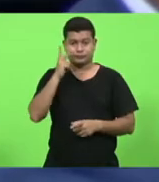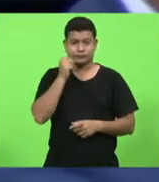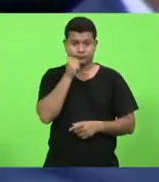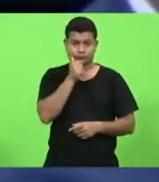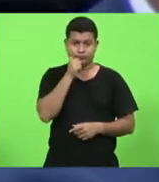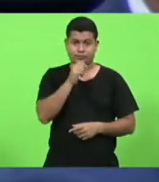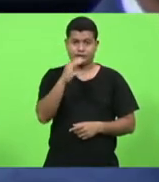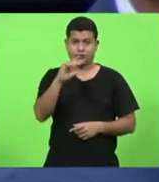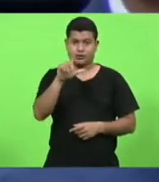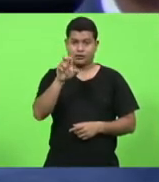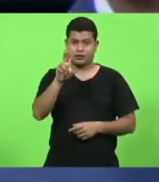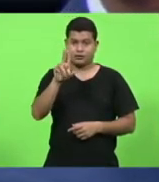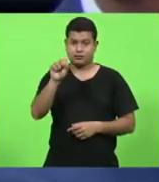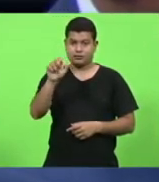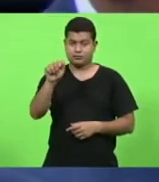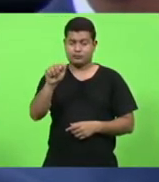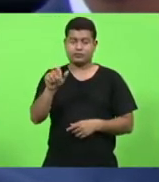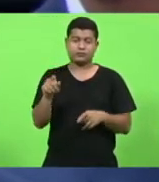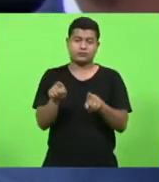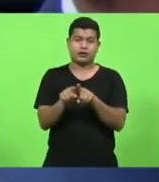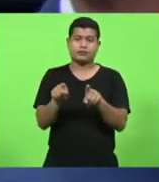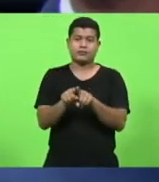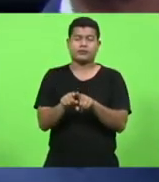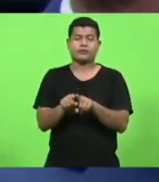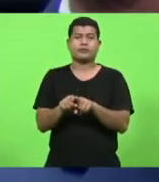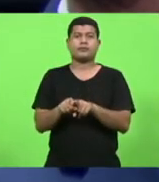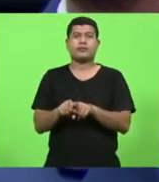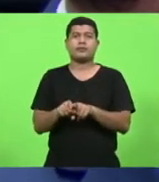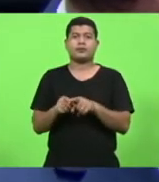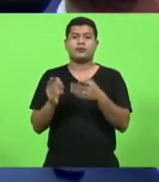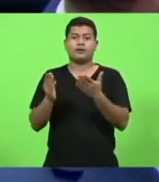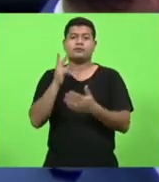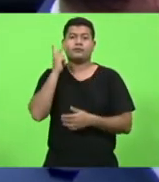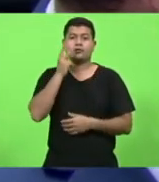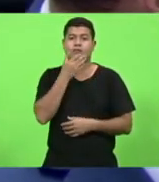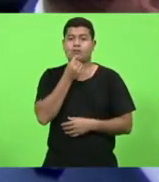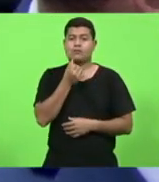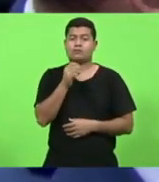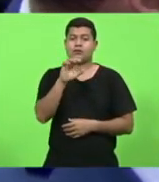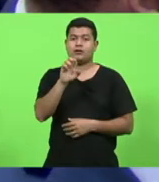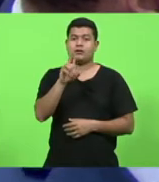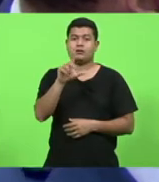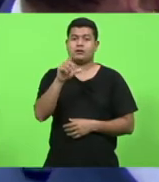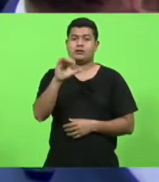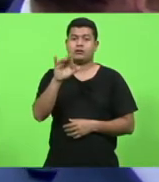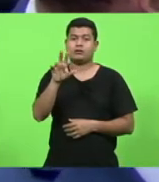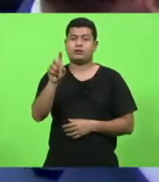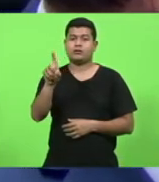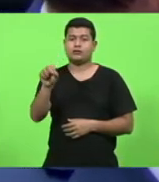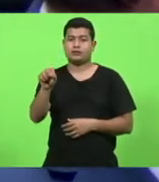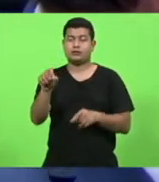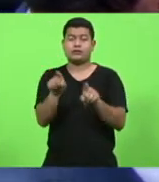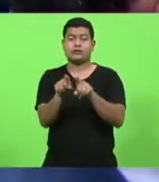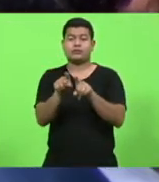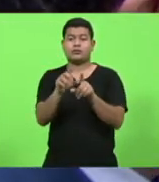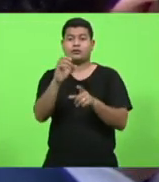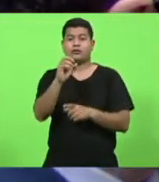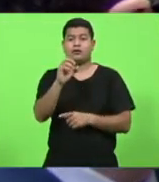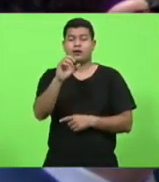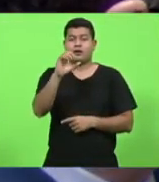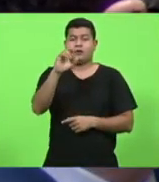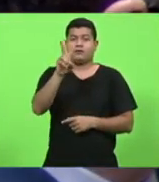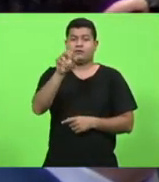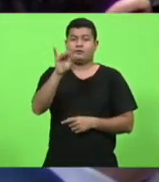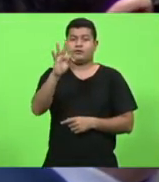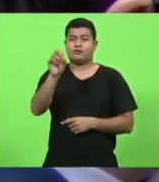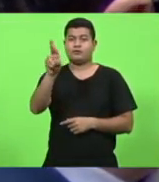Simon Berno e os vereadores Euclides Orlando Cristo e Vitor Antônio